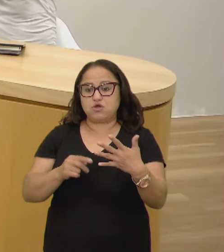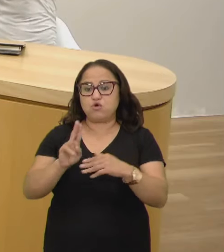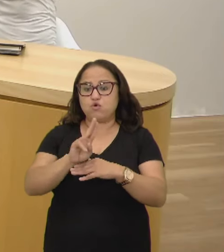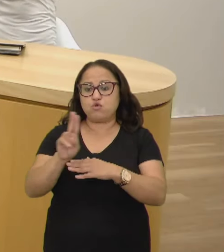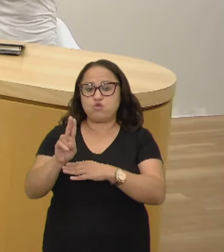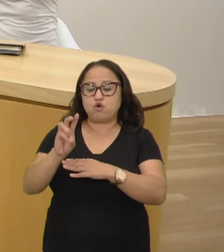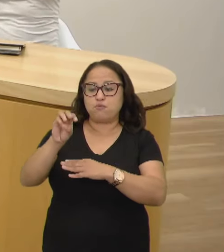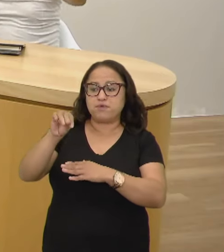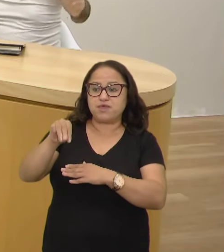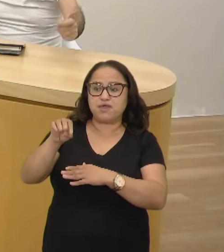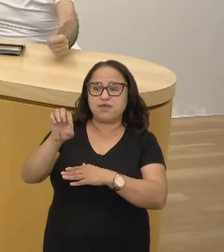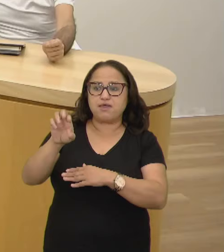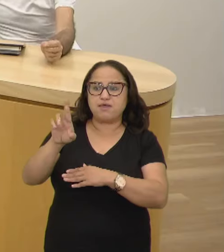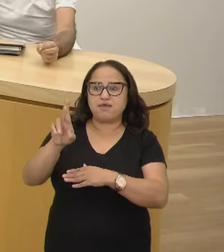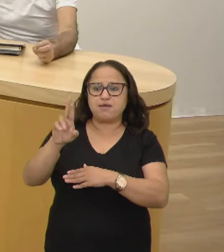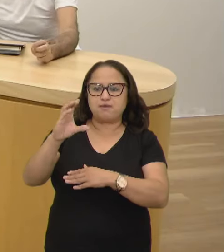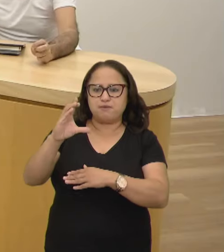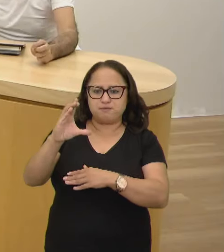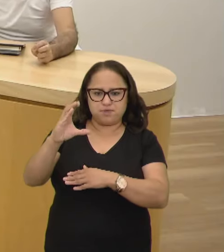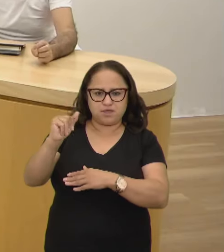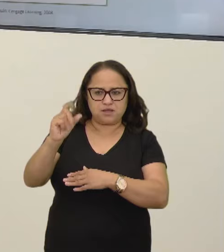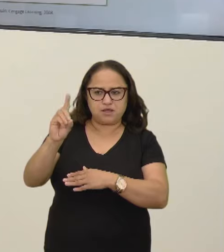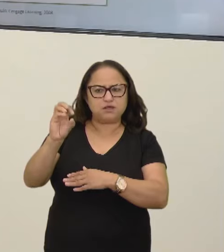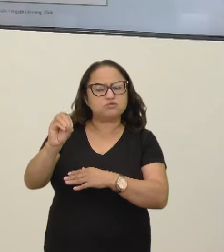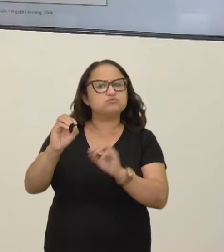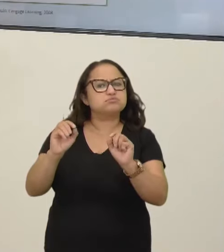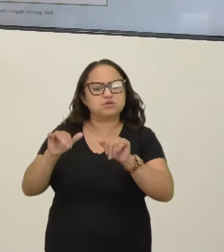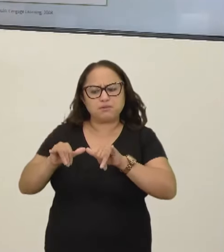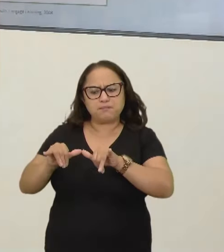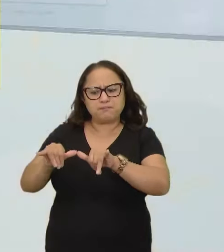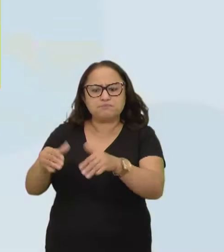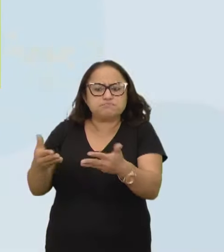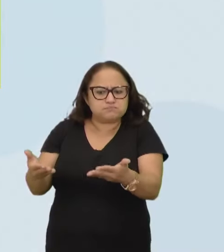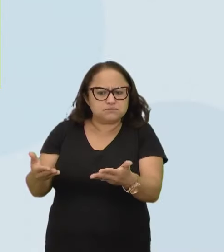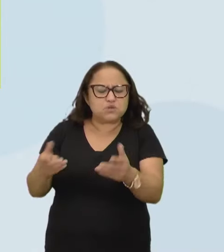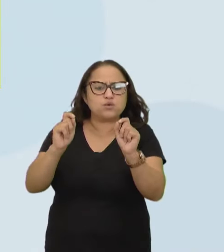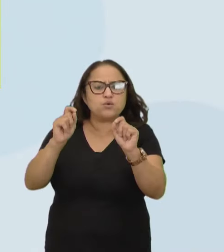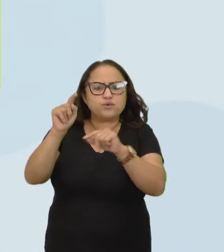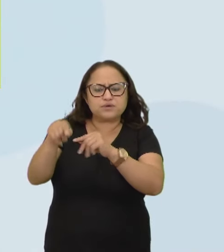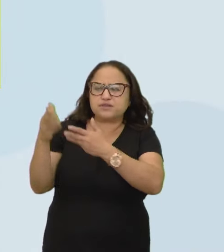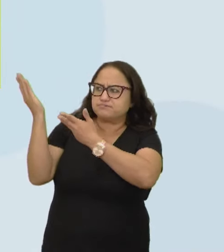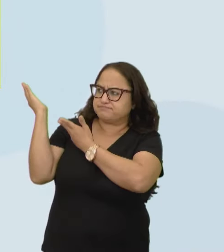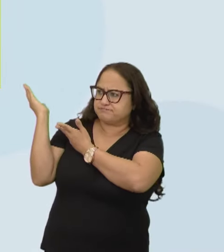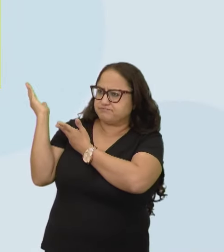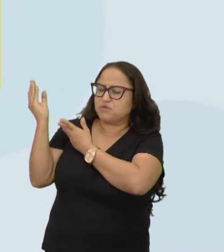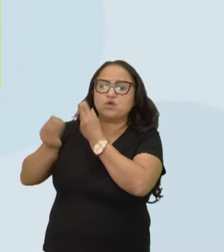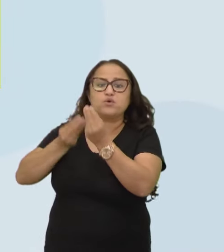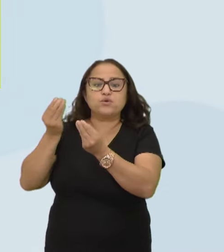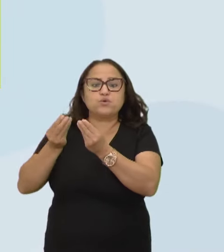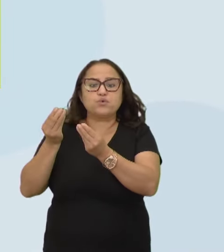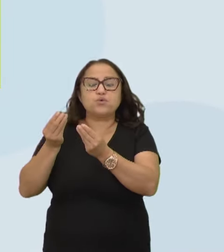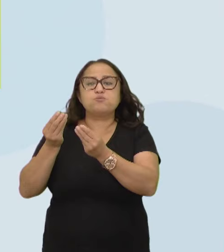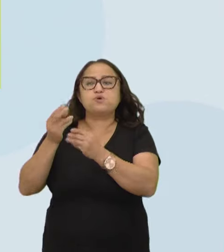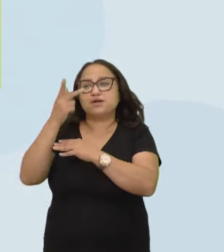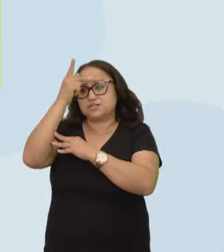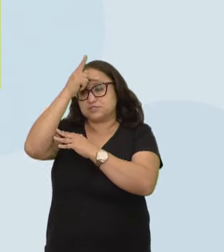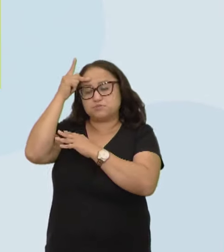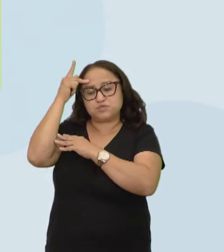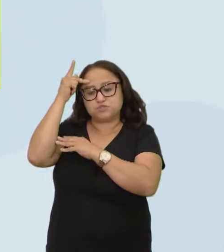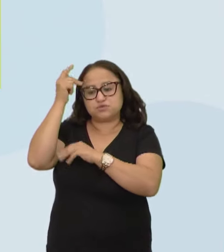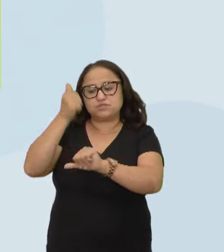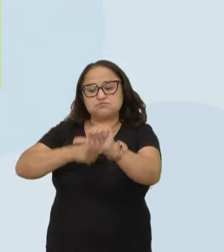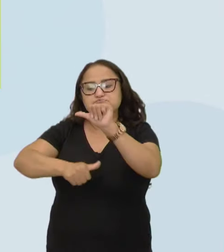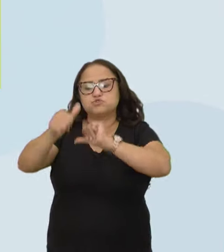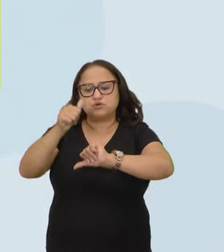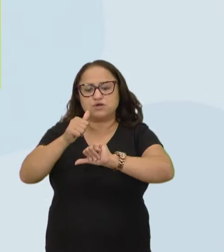de mercado. Mercado. Perfeito. Então, aqui, ó, o que é o mercado? É isso aqui, as pessoas trocando bens